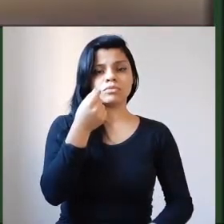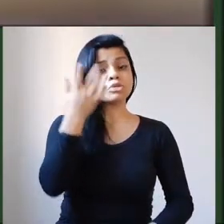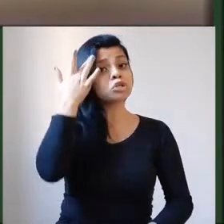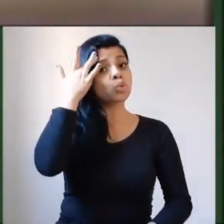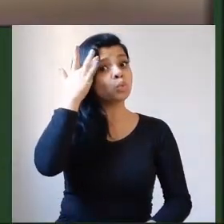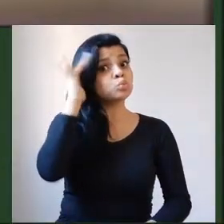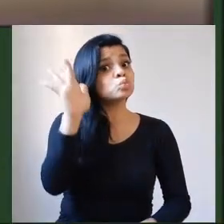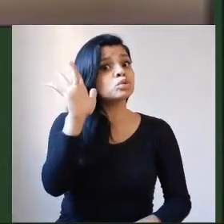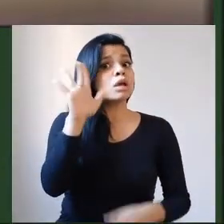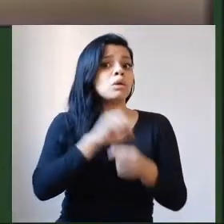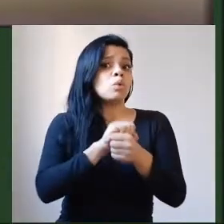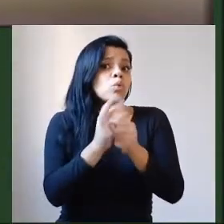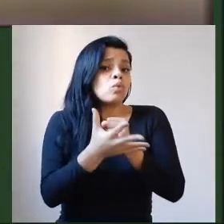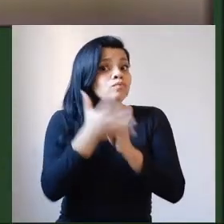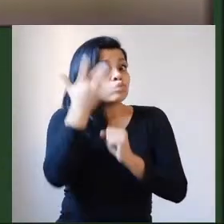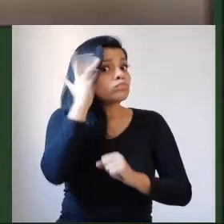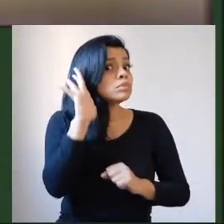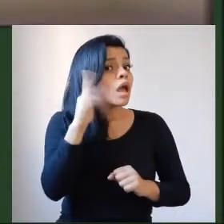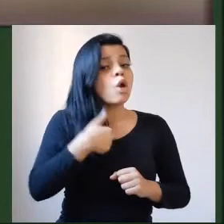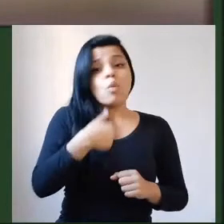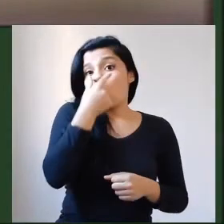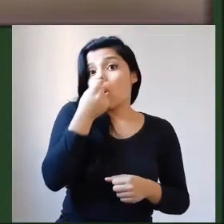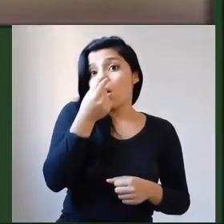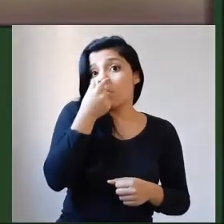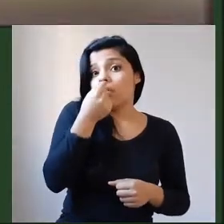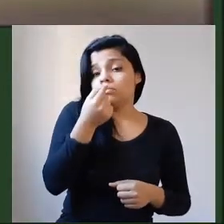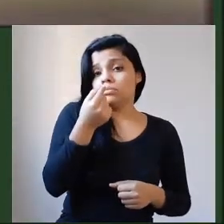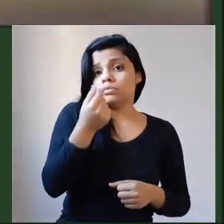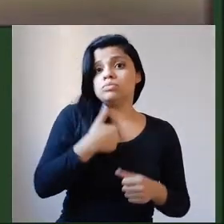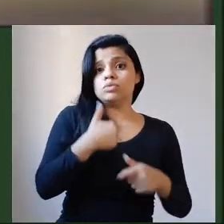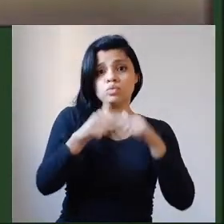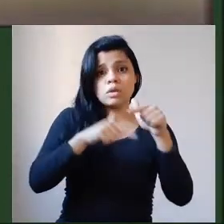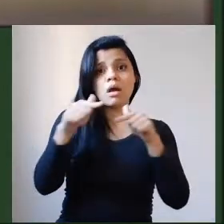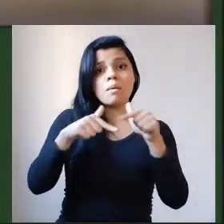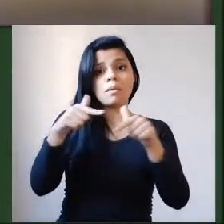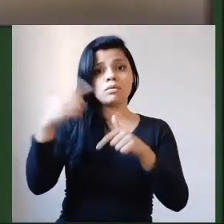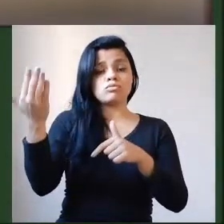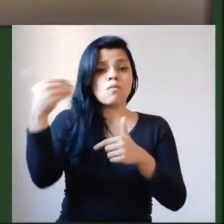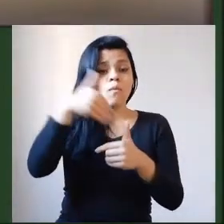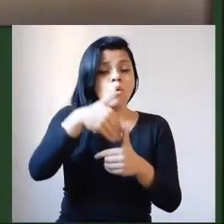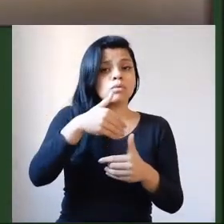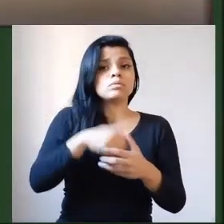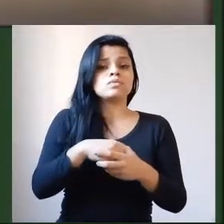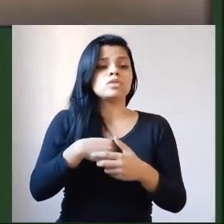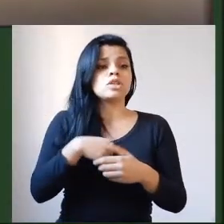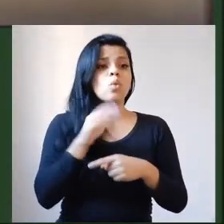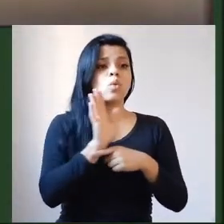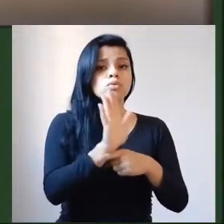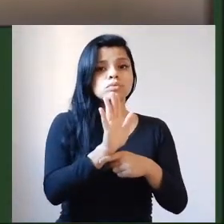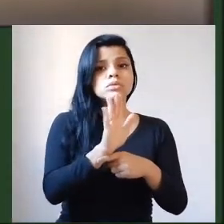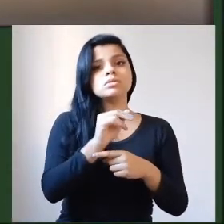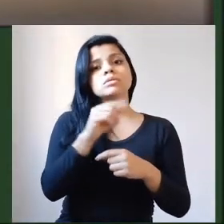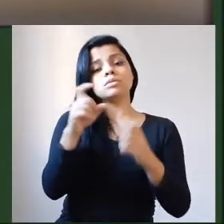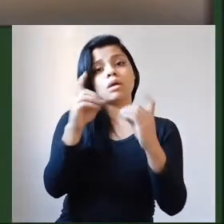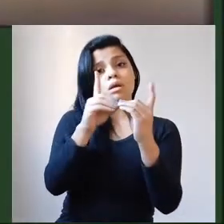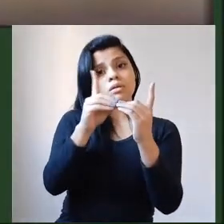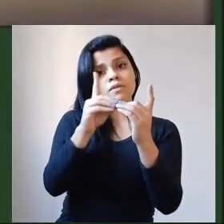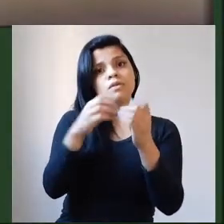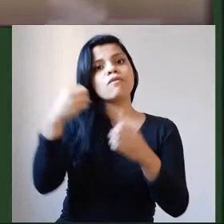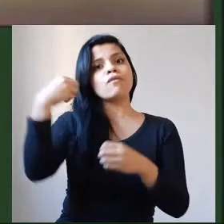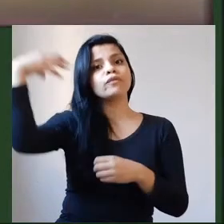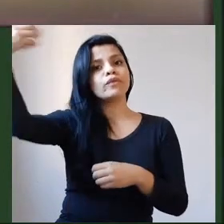Não era um caso suspeito, porque era uma viagem nacional, mas era uma síndrome gripal, enfim. E aí, nesse caso, eu